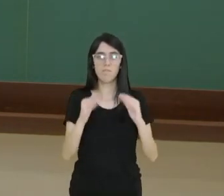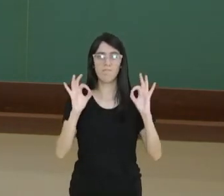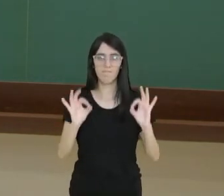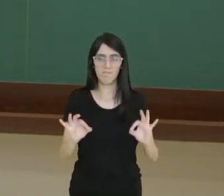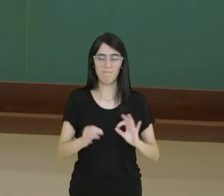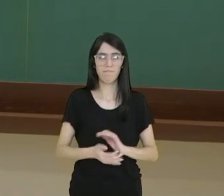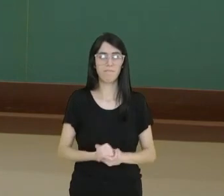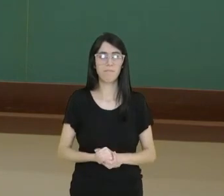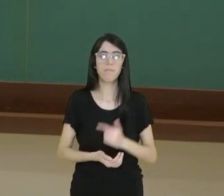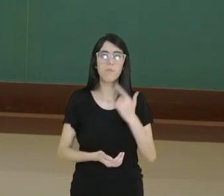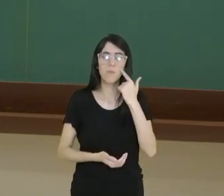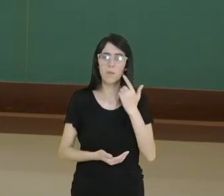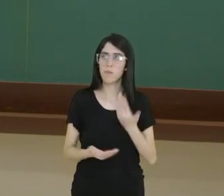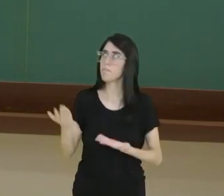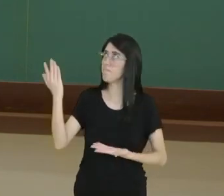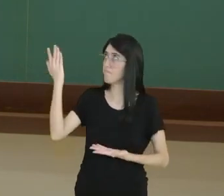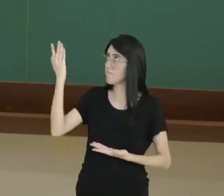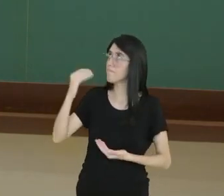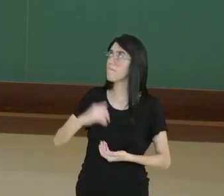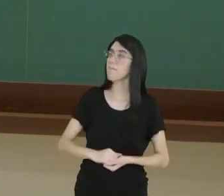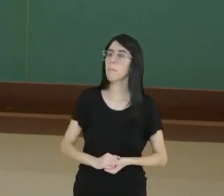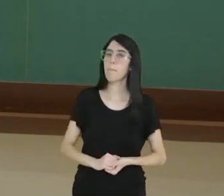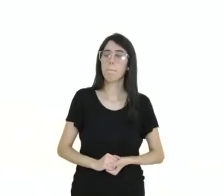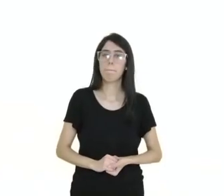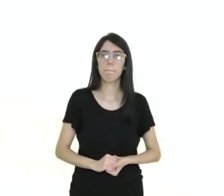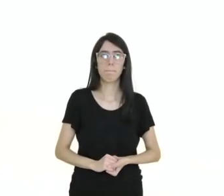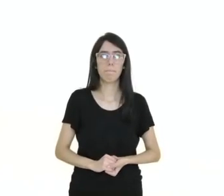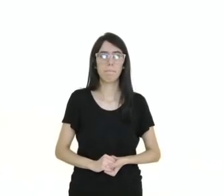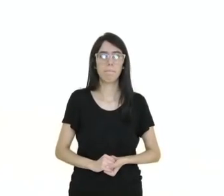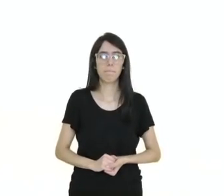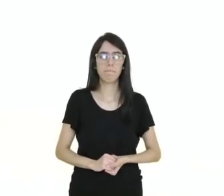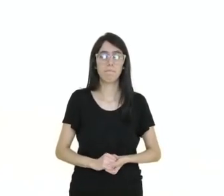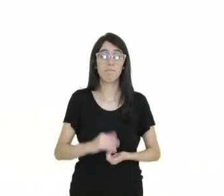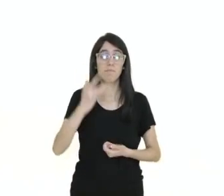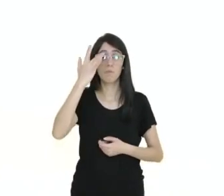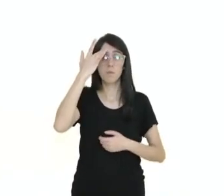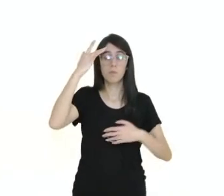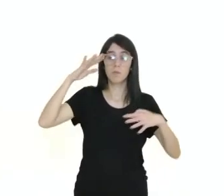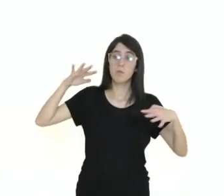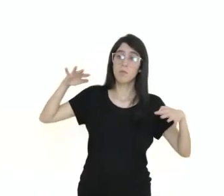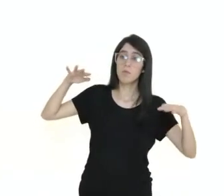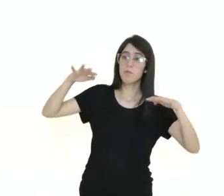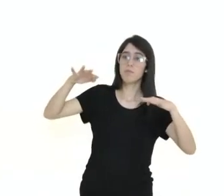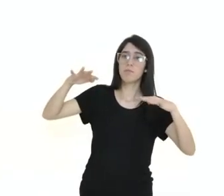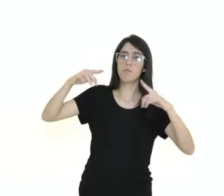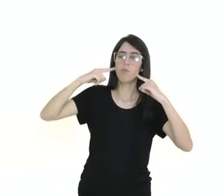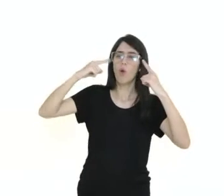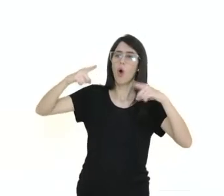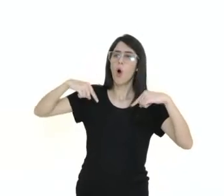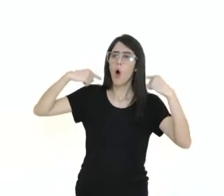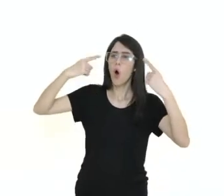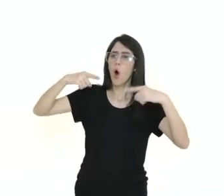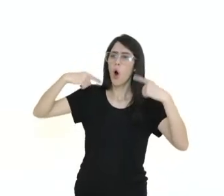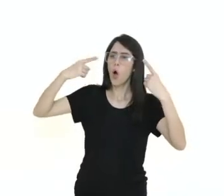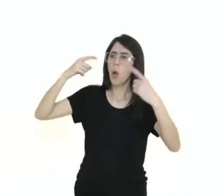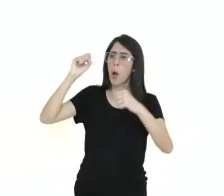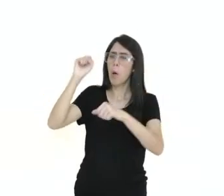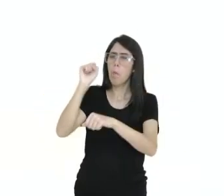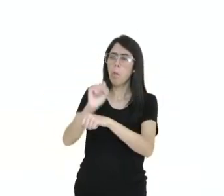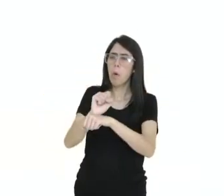Então, vamos ler o trecho abaixo, né? E quando as rodas pararam, as pobres, eis que o